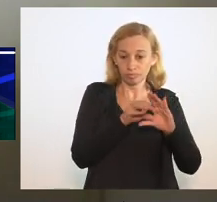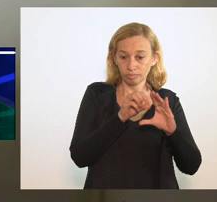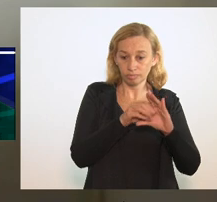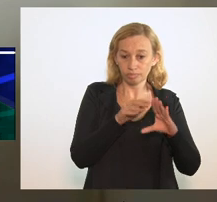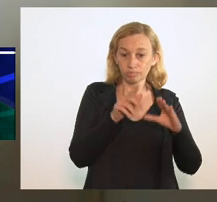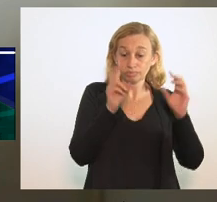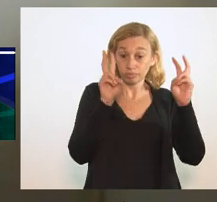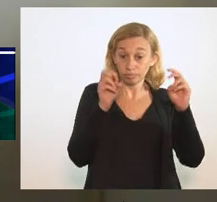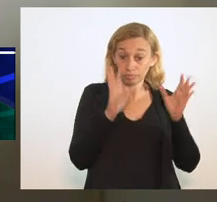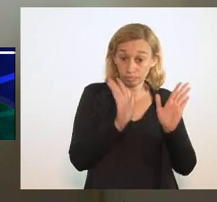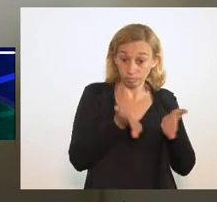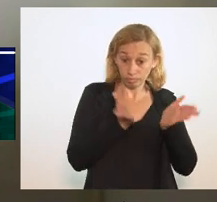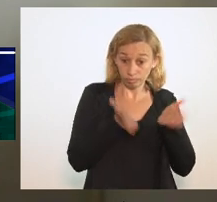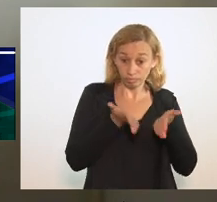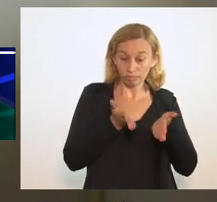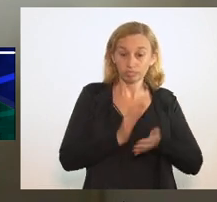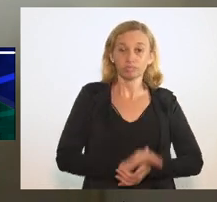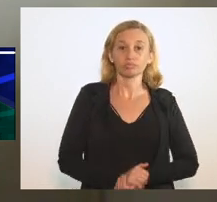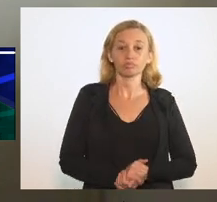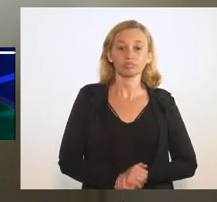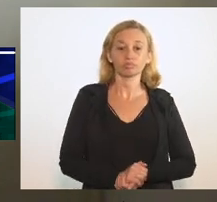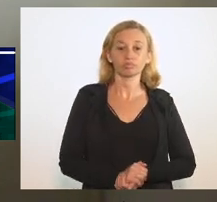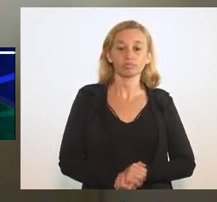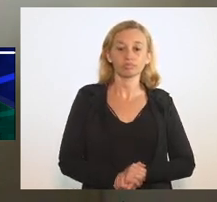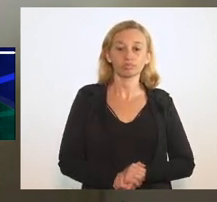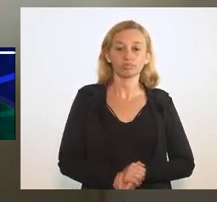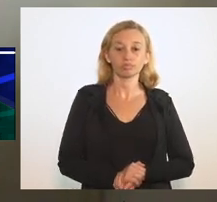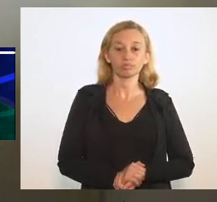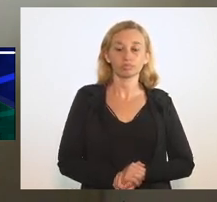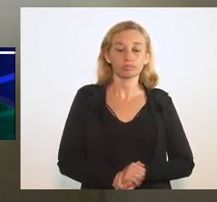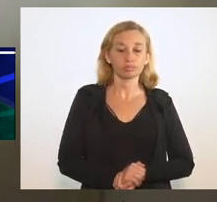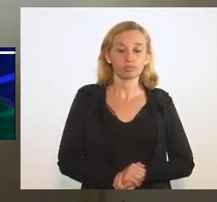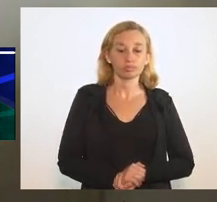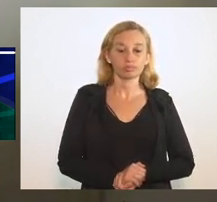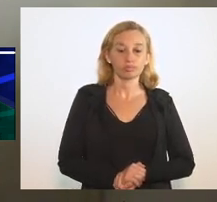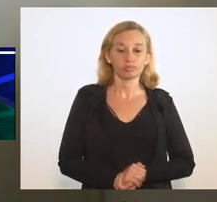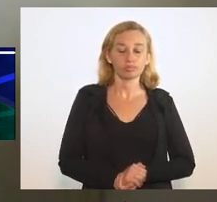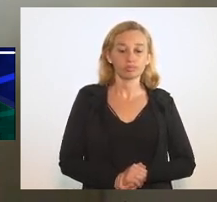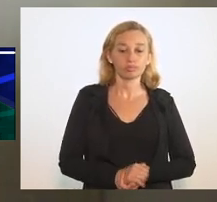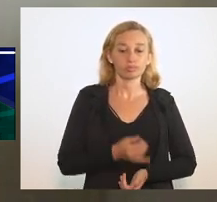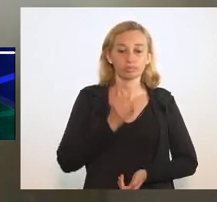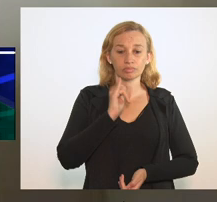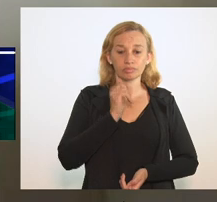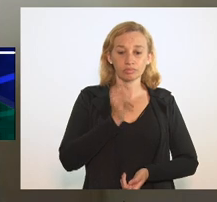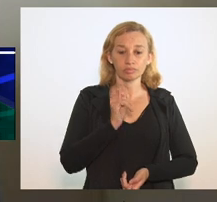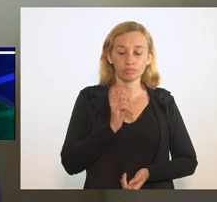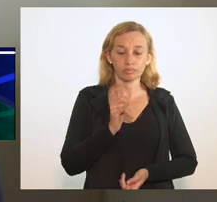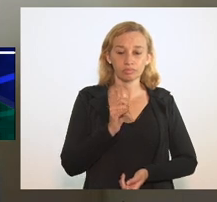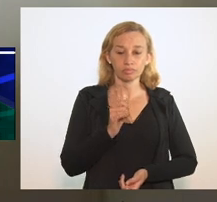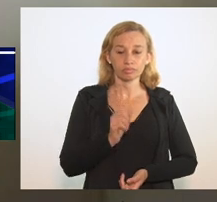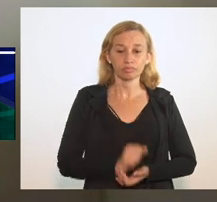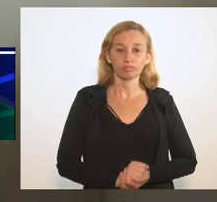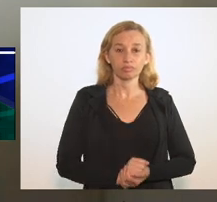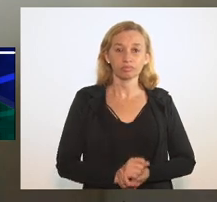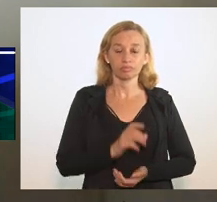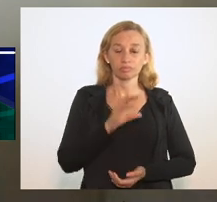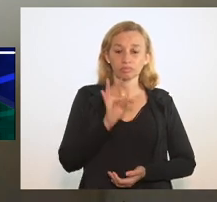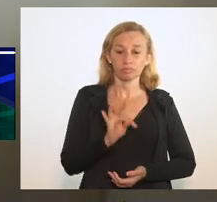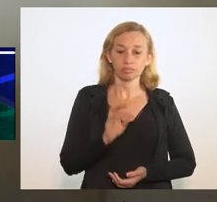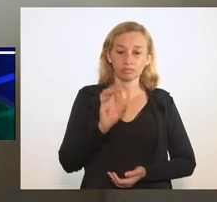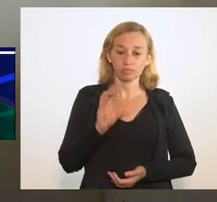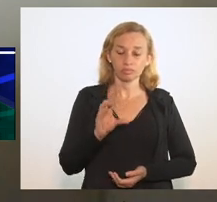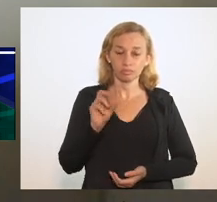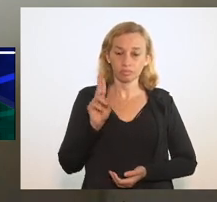hoje, né, e que relata uma auditoria do TCU